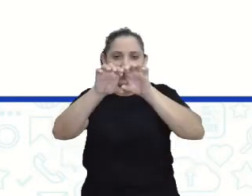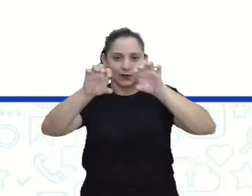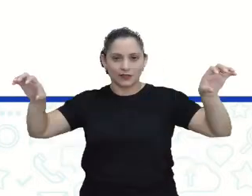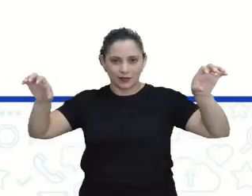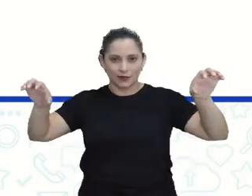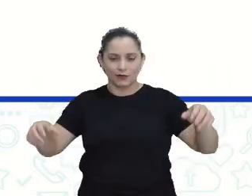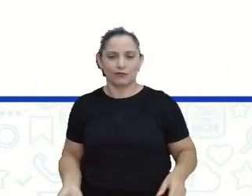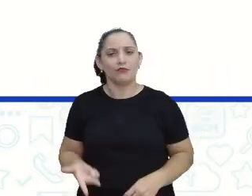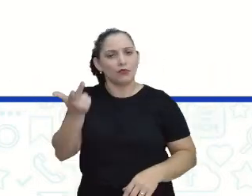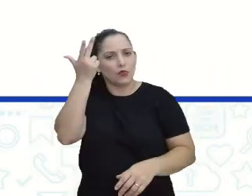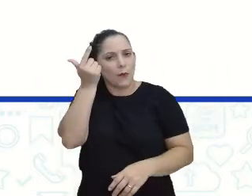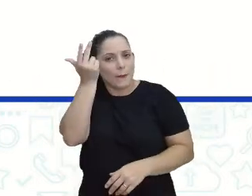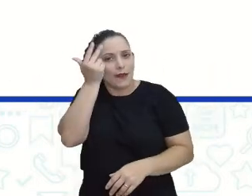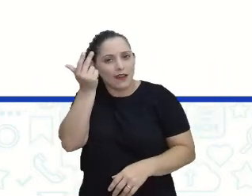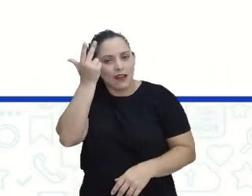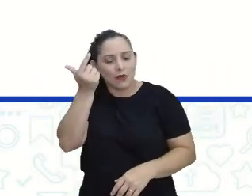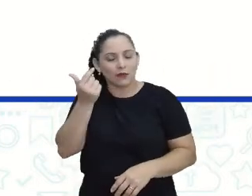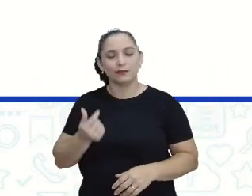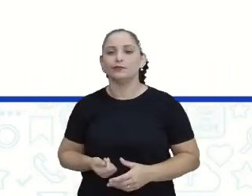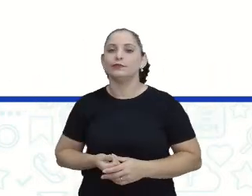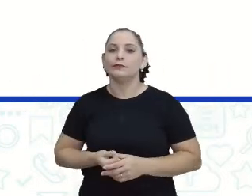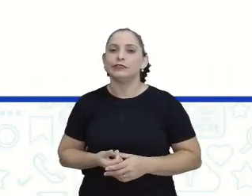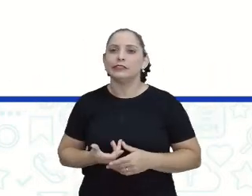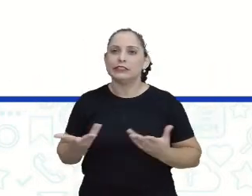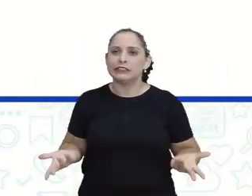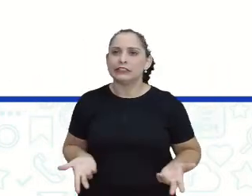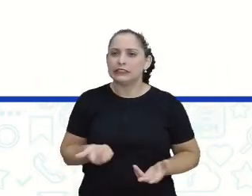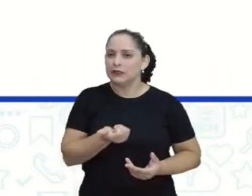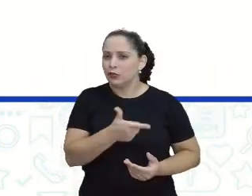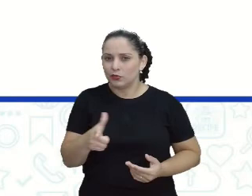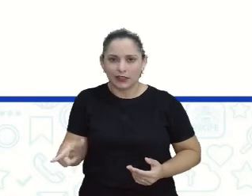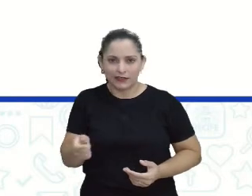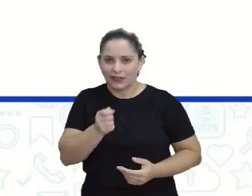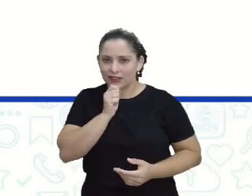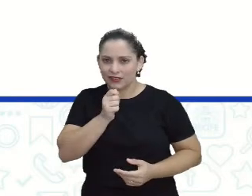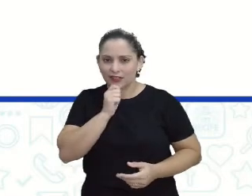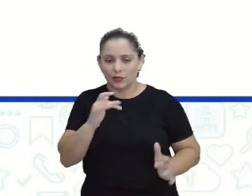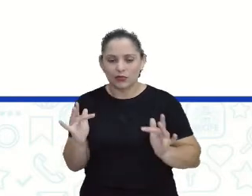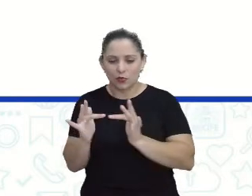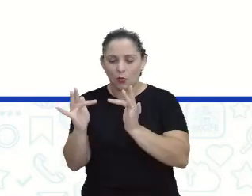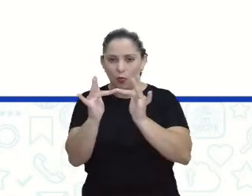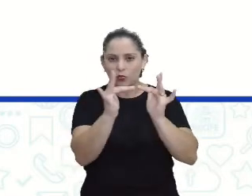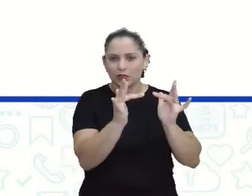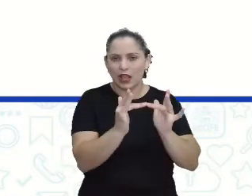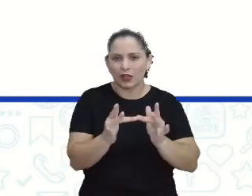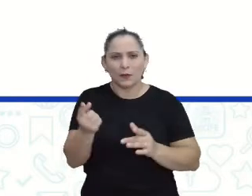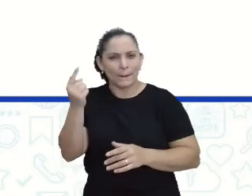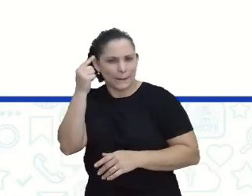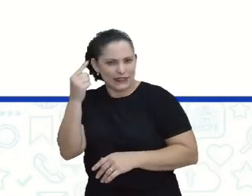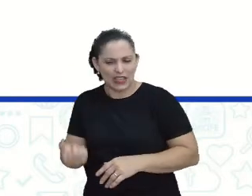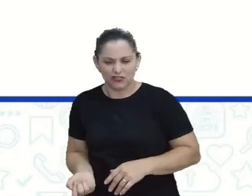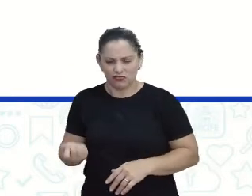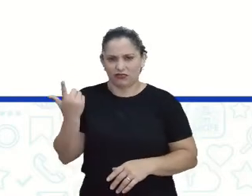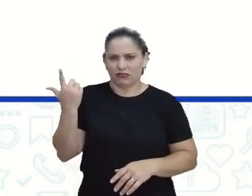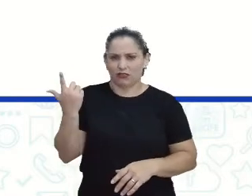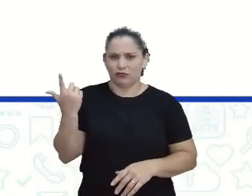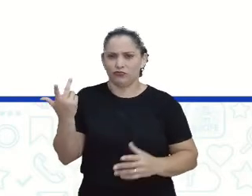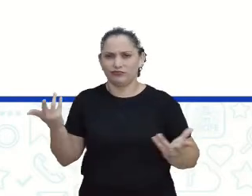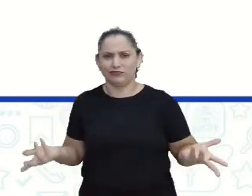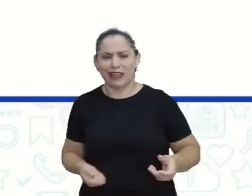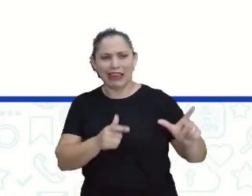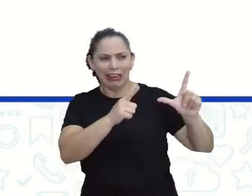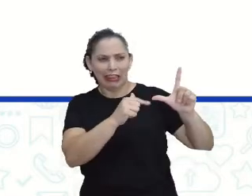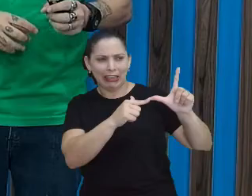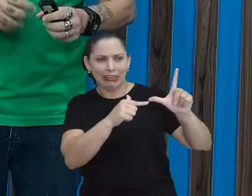muito comum você, no primeiro momento, se não teve um contato mais direto com as equações, achar um pouco estranho, né? Ou seja, pegar